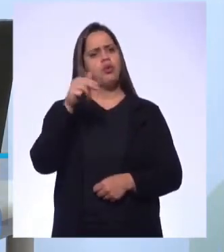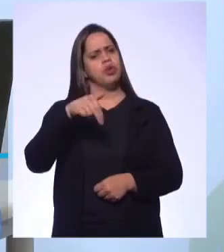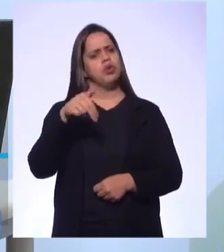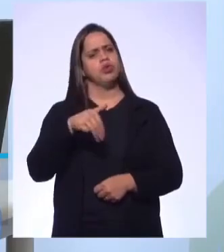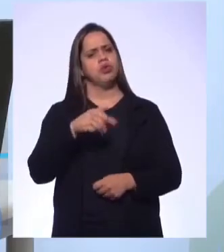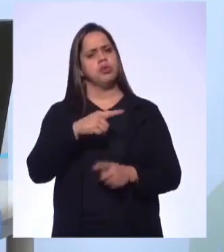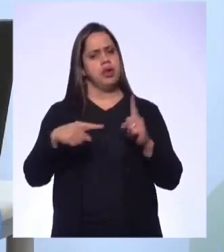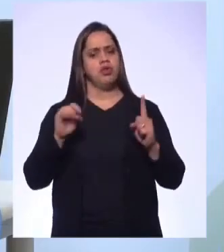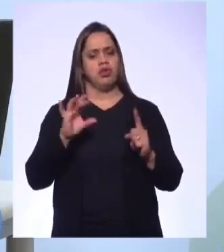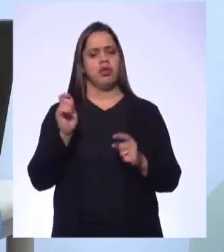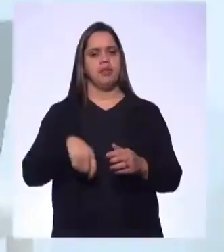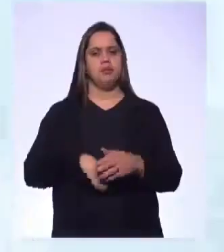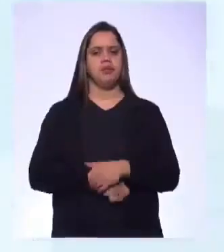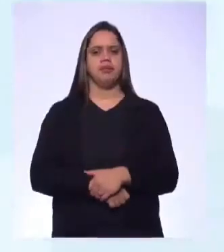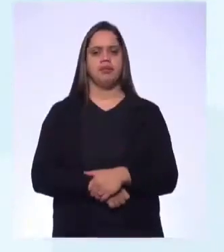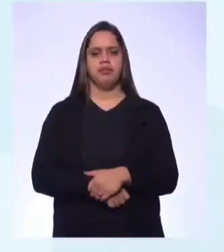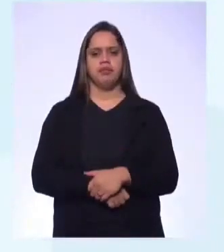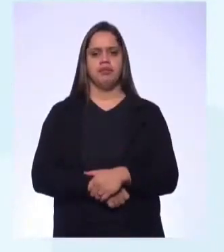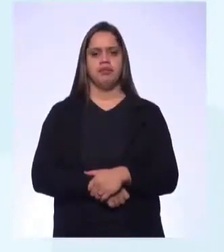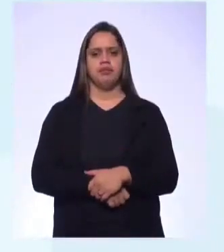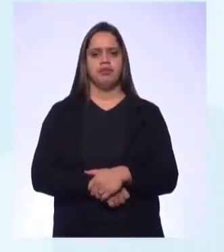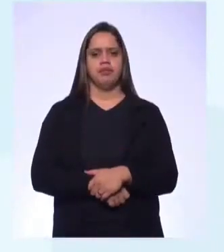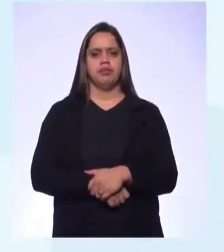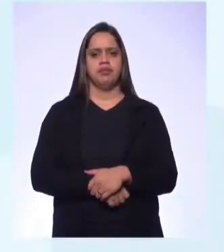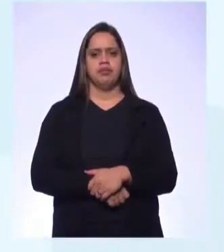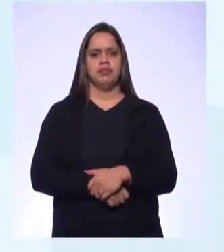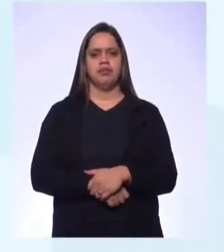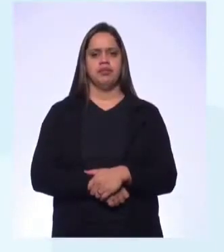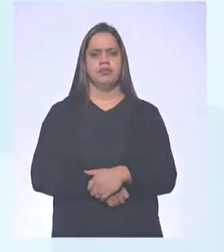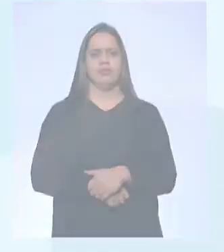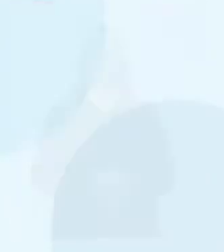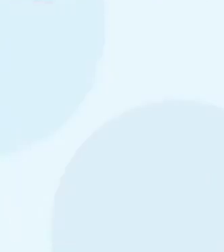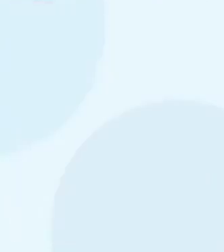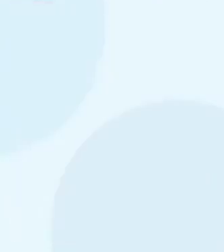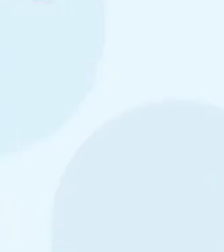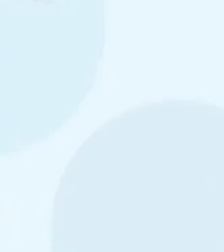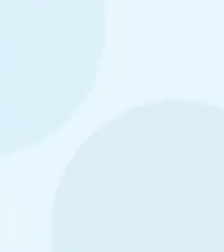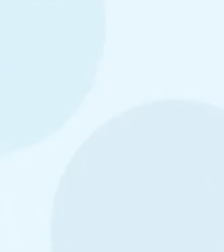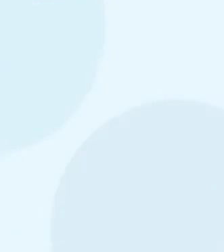meio, dá tempo. Olha, tem uma aqui que é...